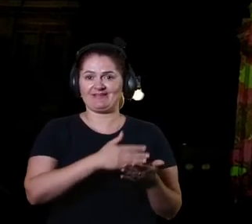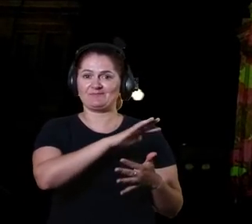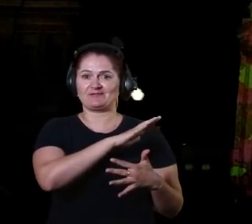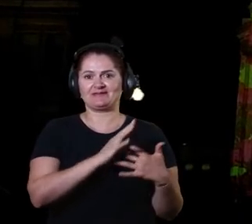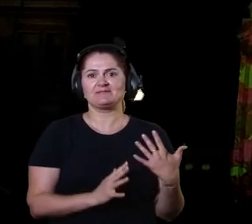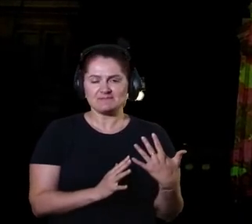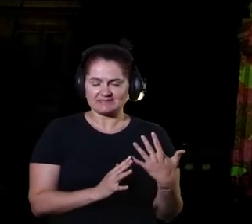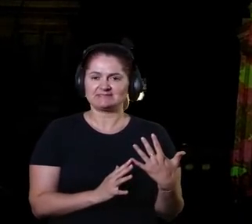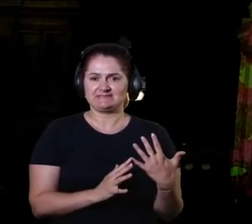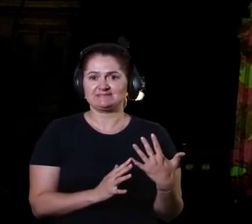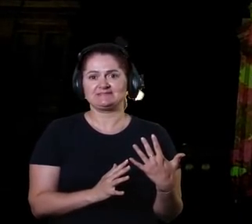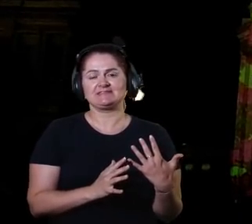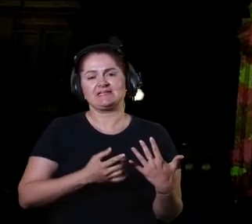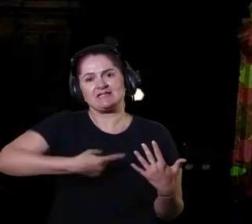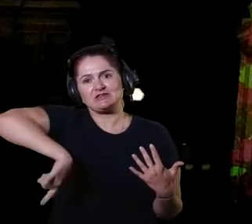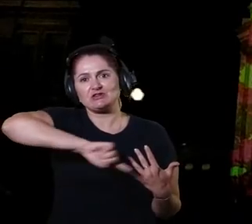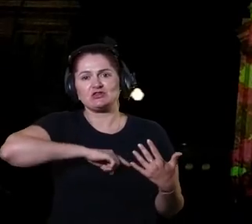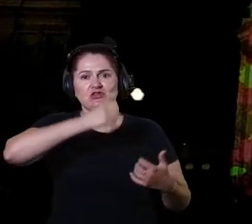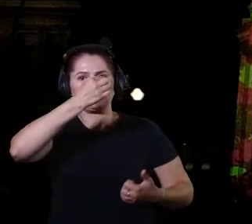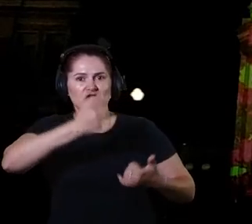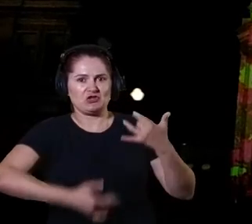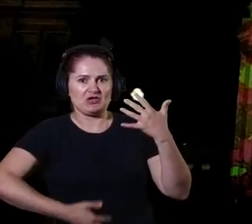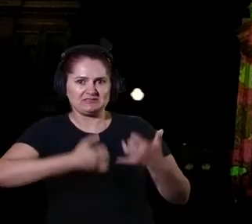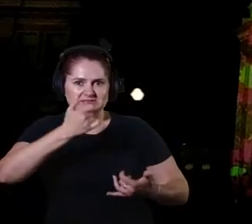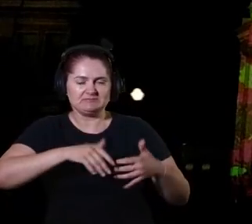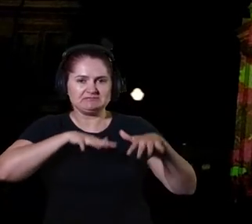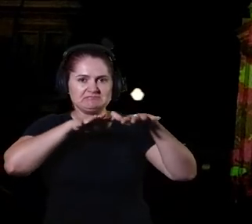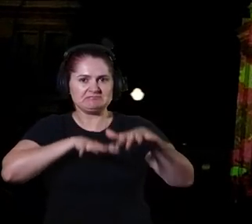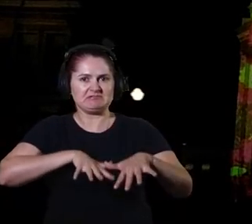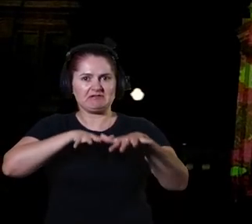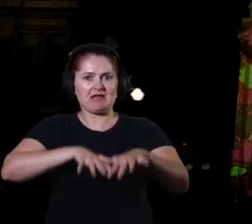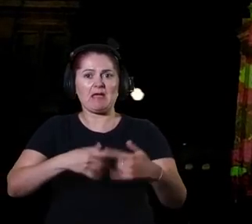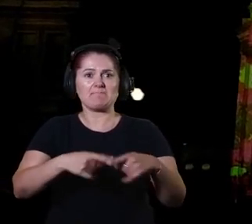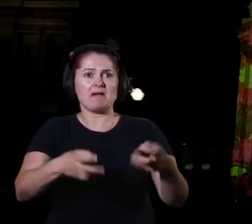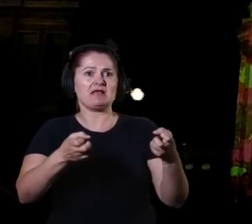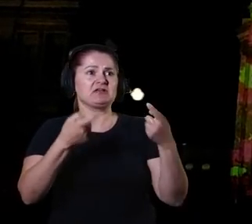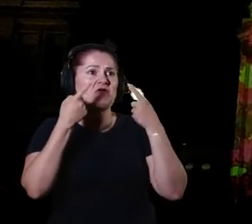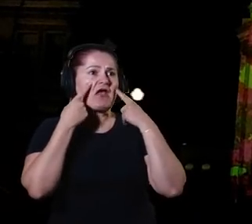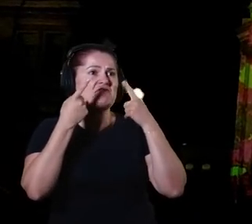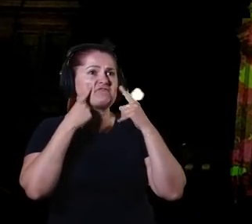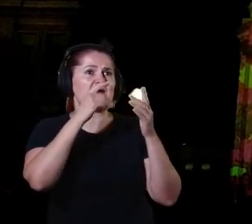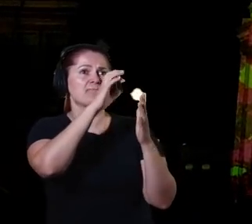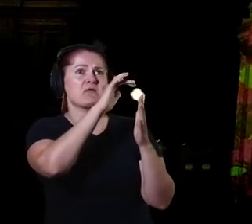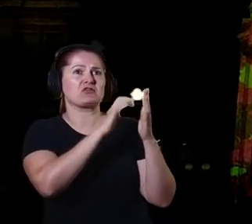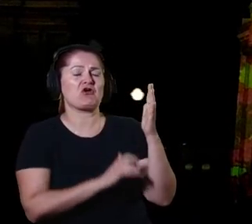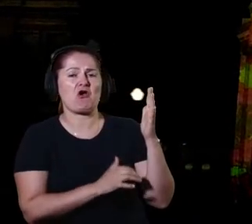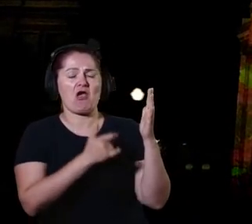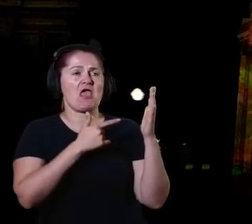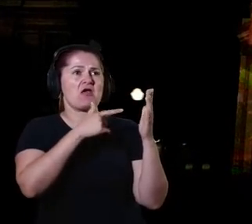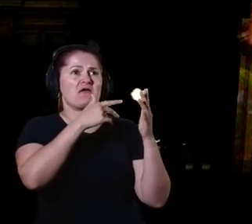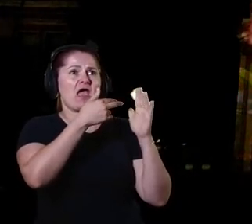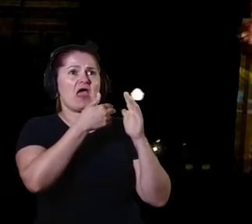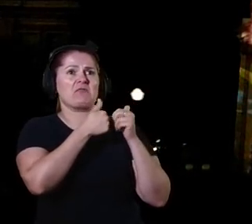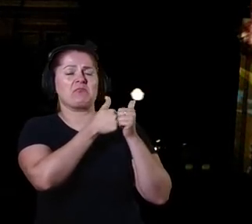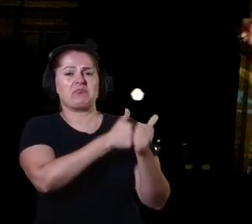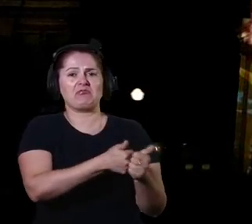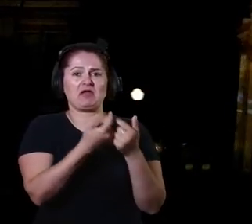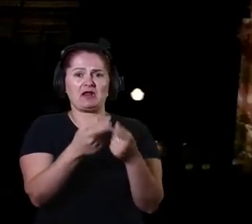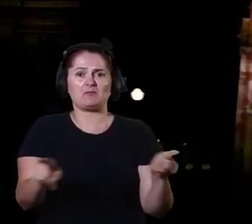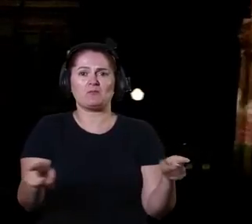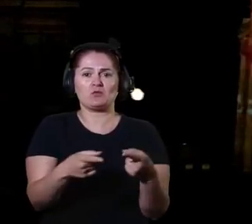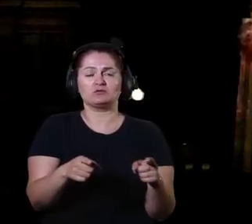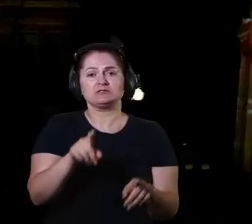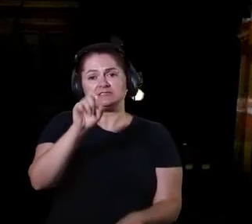a nossa descrição do desfile, que muitas vezes o pessoal diz, mas eu quero ouvir o protocolo, eu quero ouvir a música,